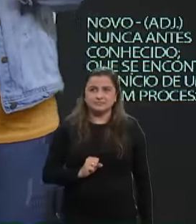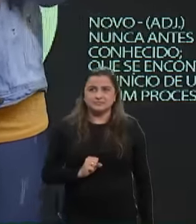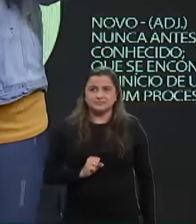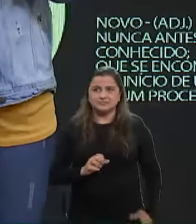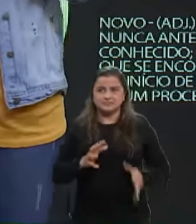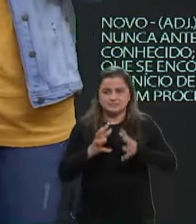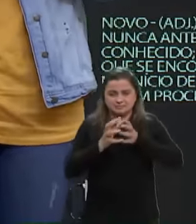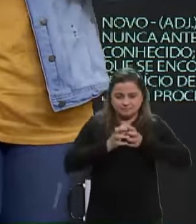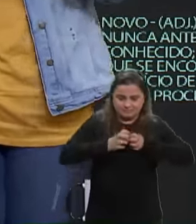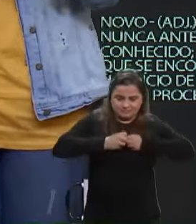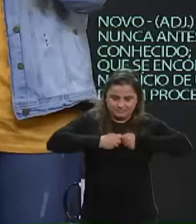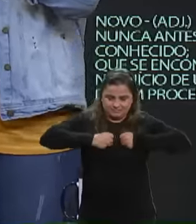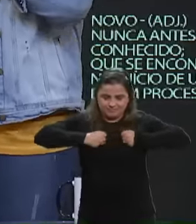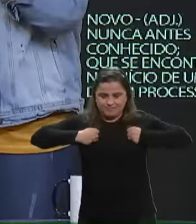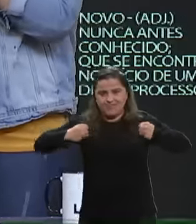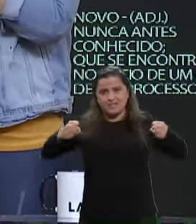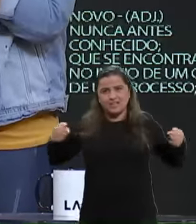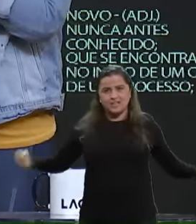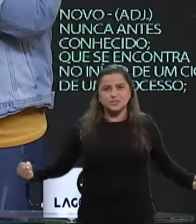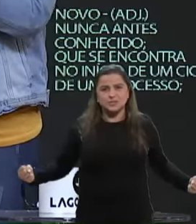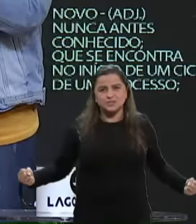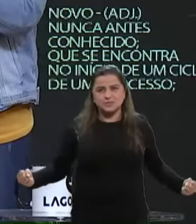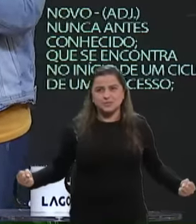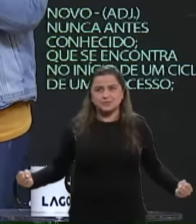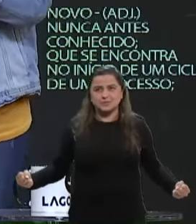Ia rasgar as suas roupas.